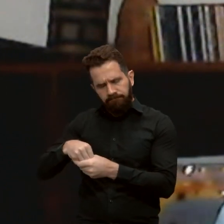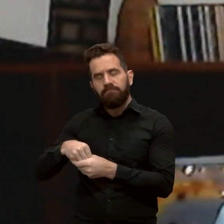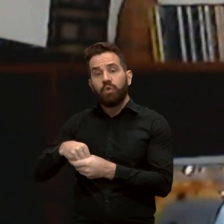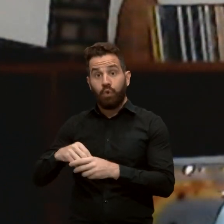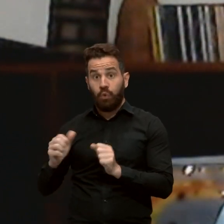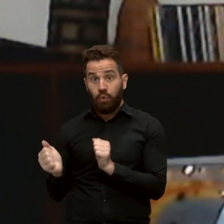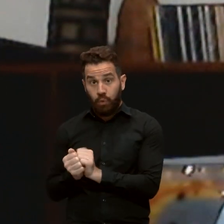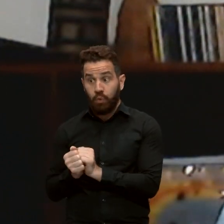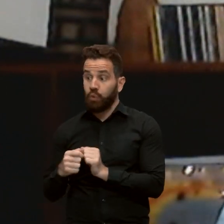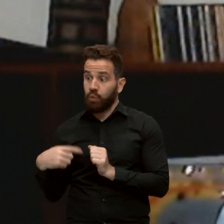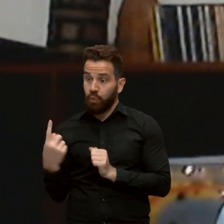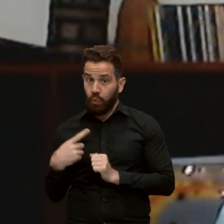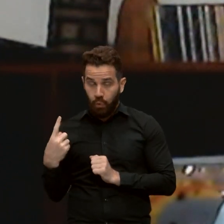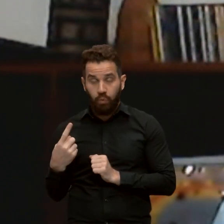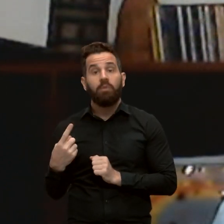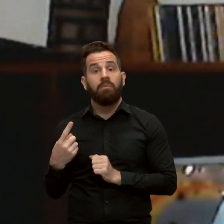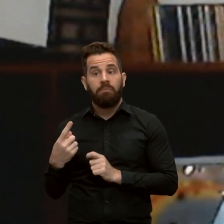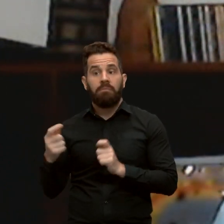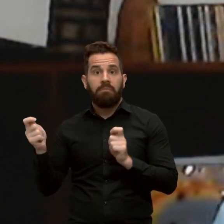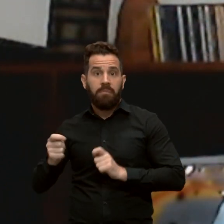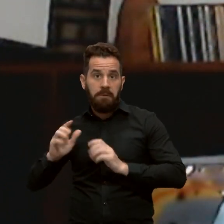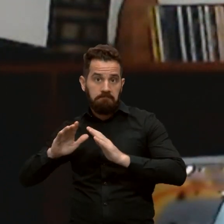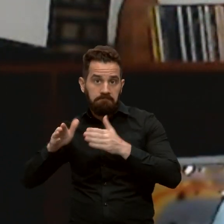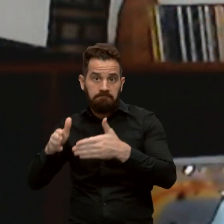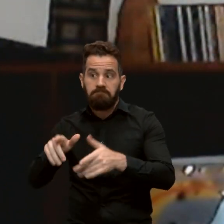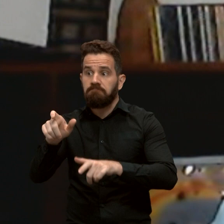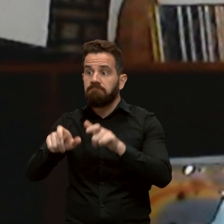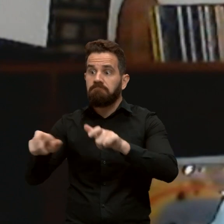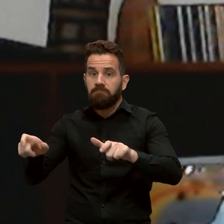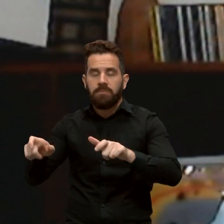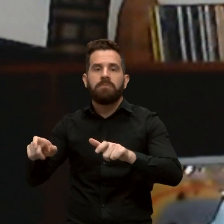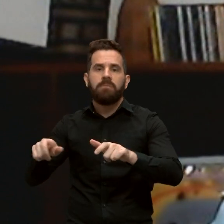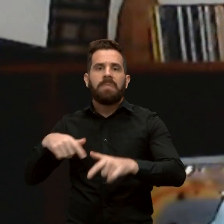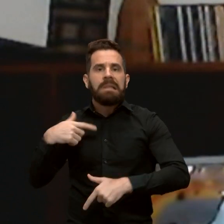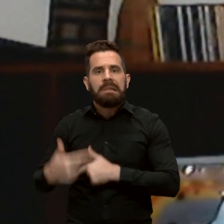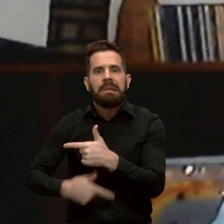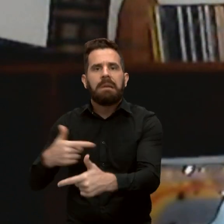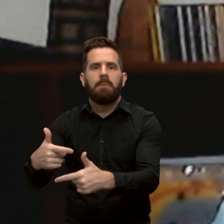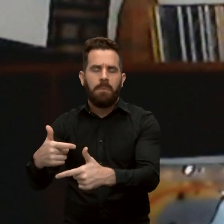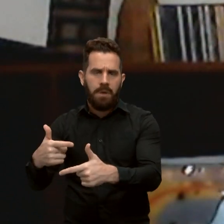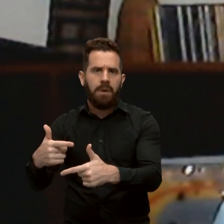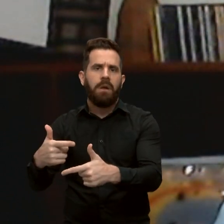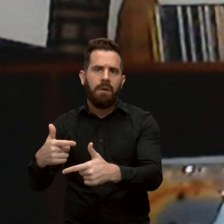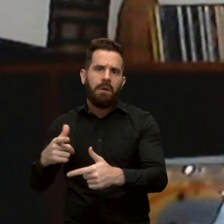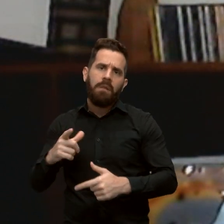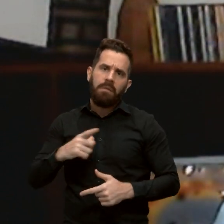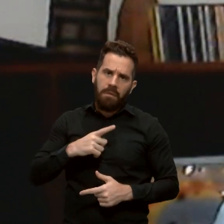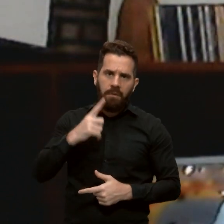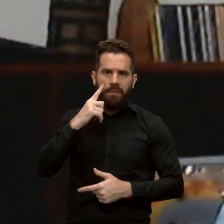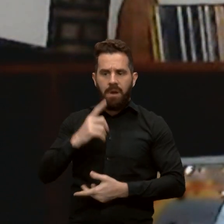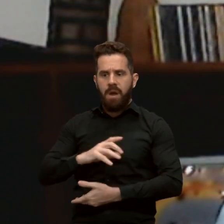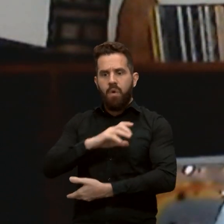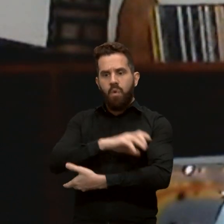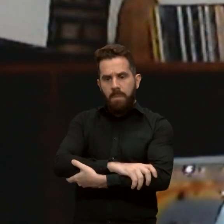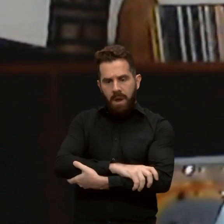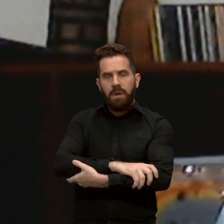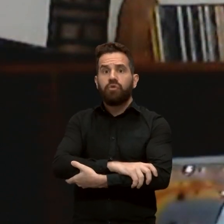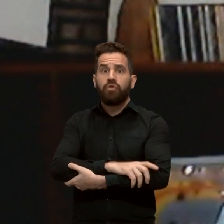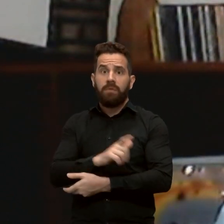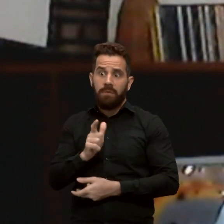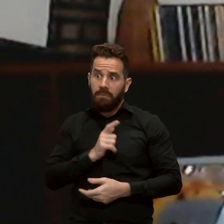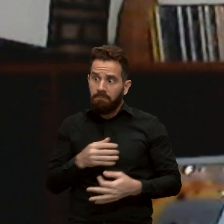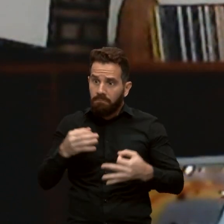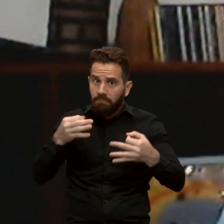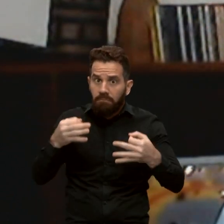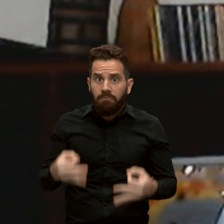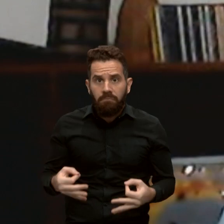essas pessoas nas cooperativas, atuarem de forma que a cooperativa possa ter o seu desenvolvimento efetivo.